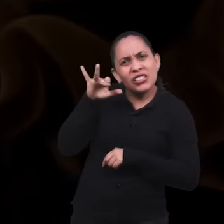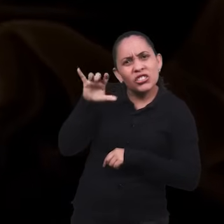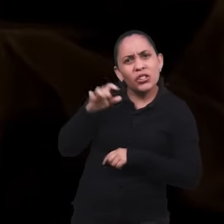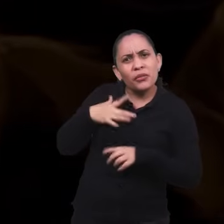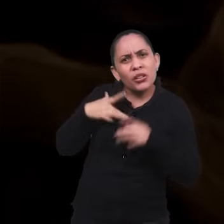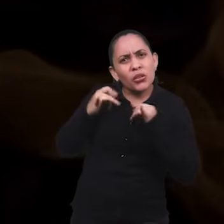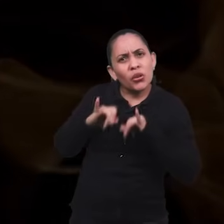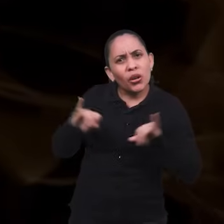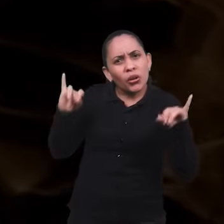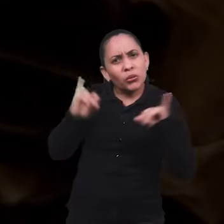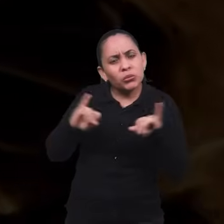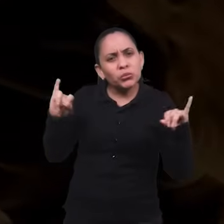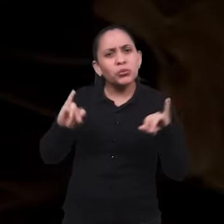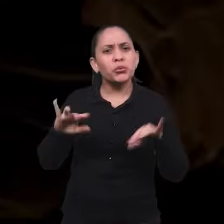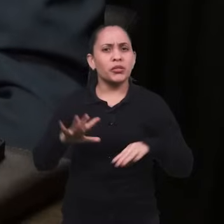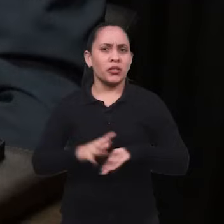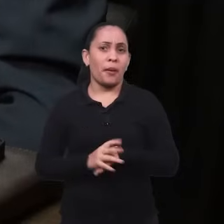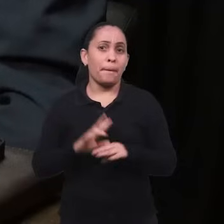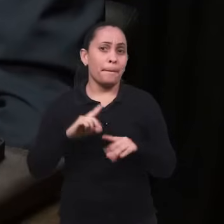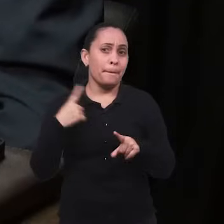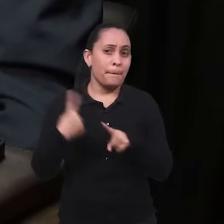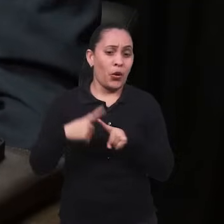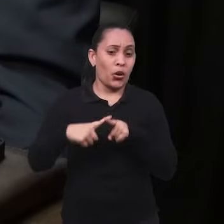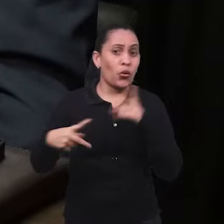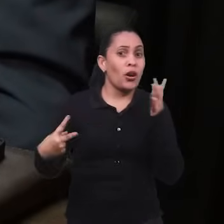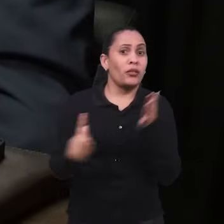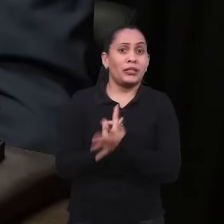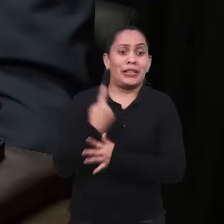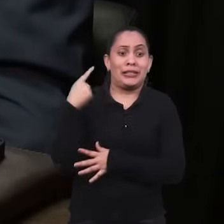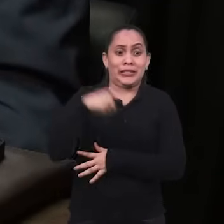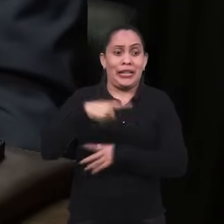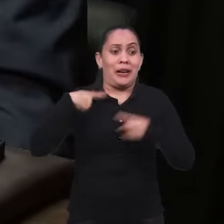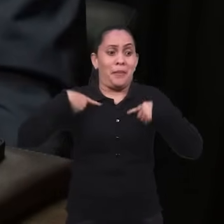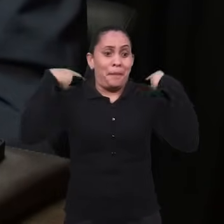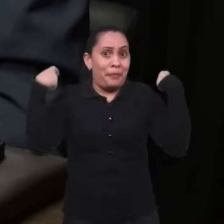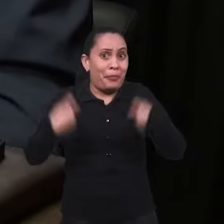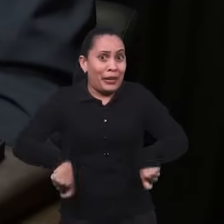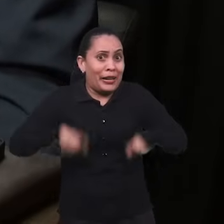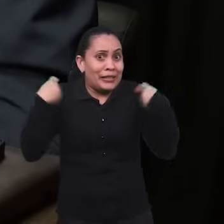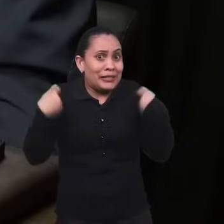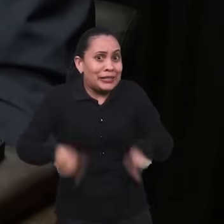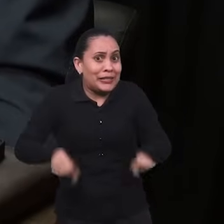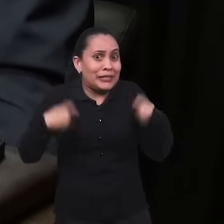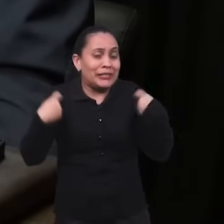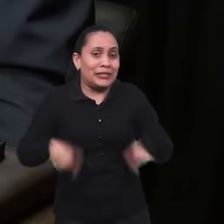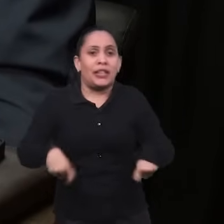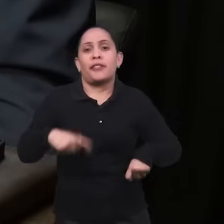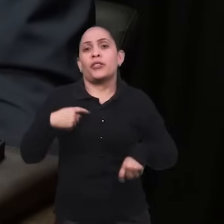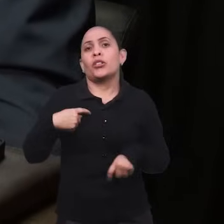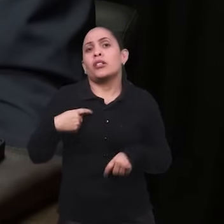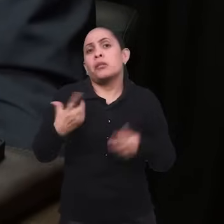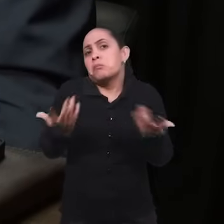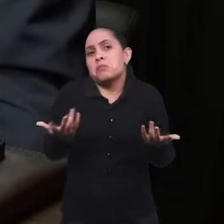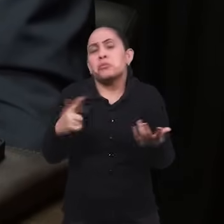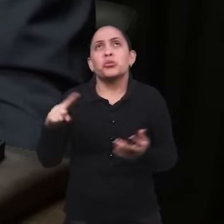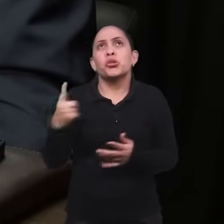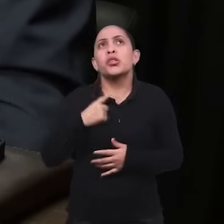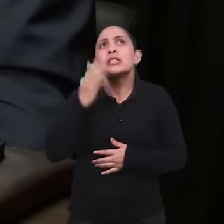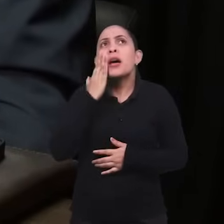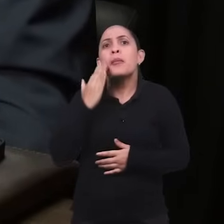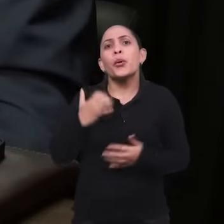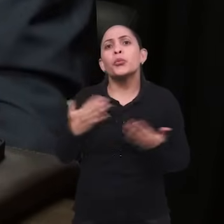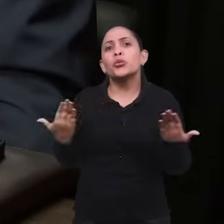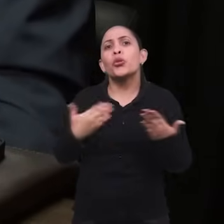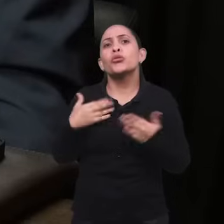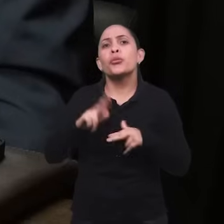puderam declarar o enigma, né? Não declararam o enigma porque de fato era um enigma, precisava de entrar no mistério, que ali nada mais nós sabemos